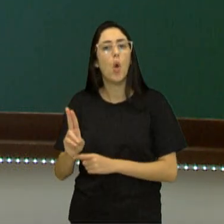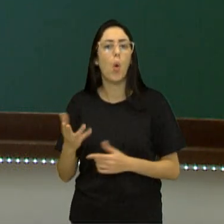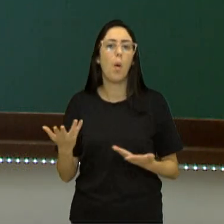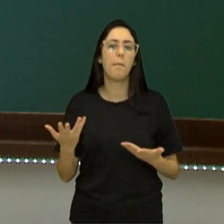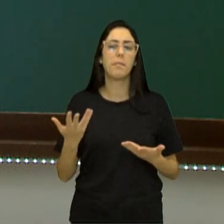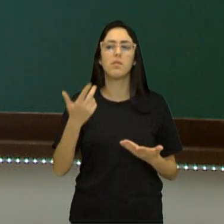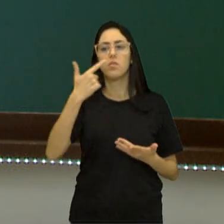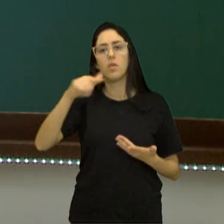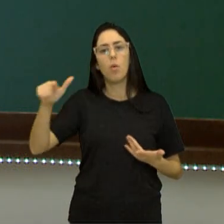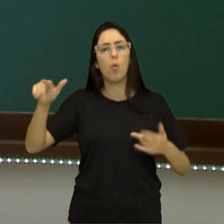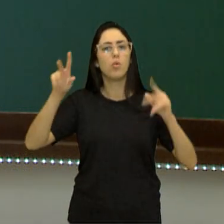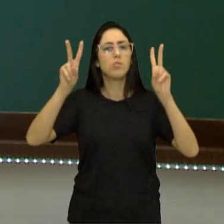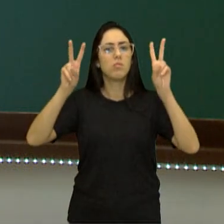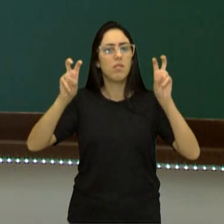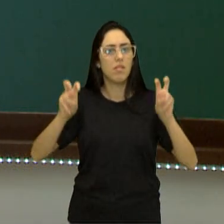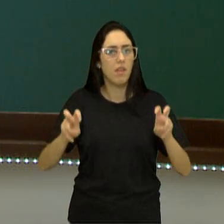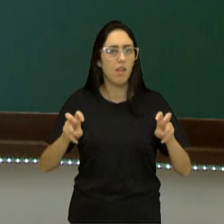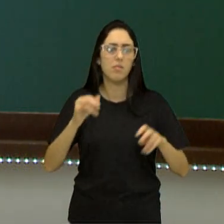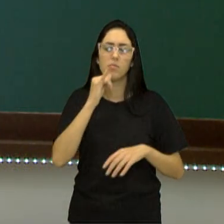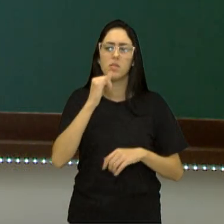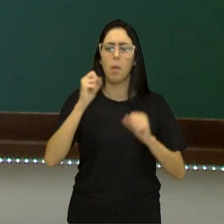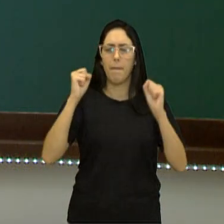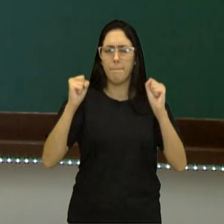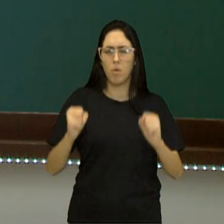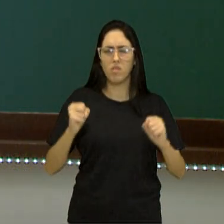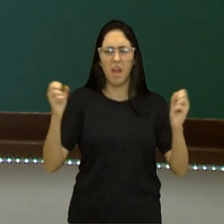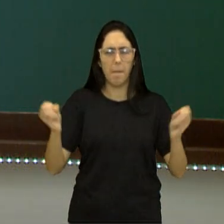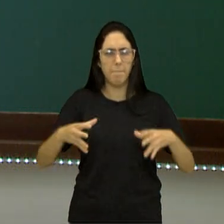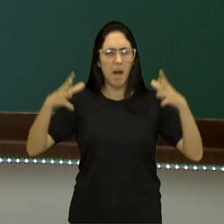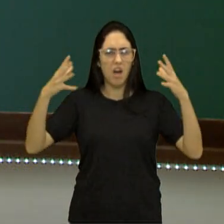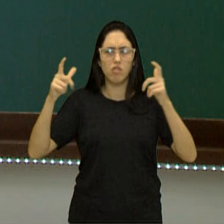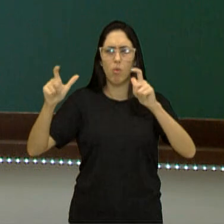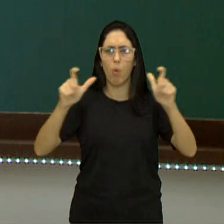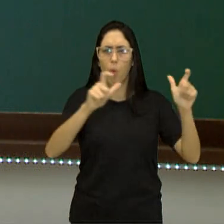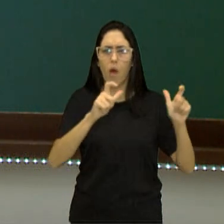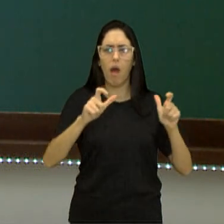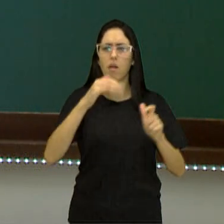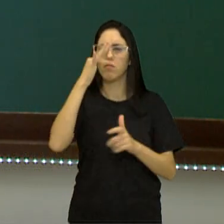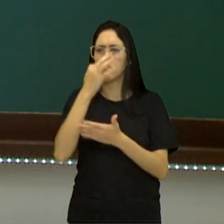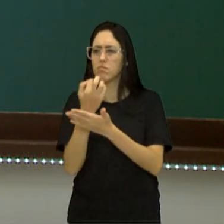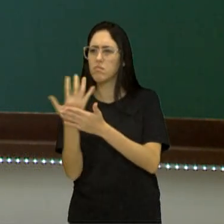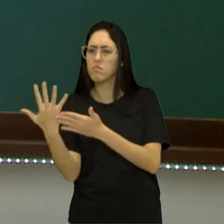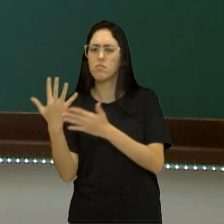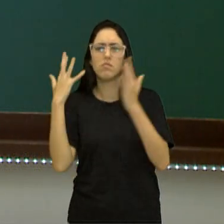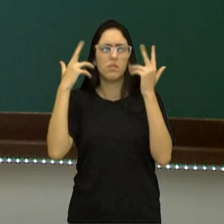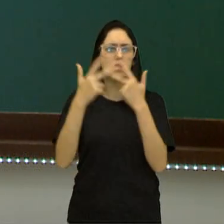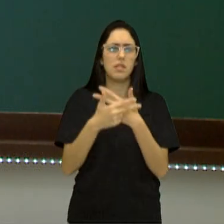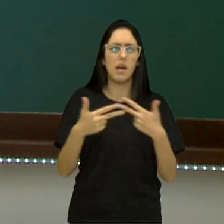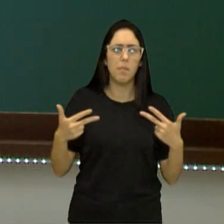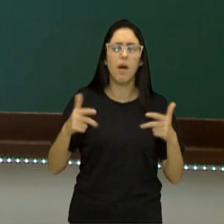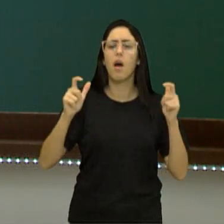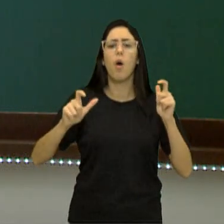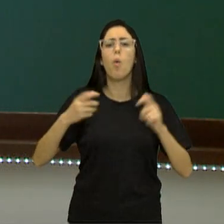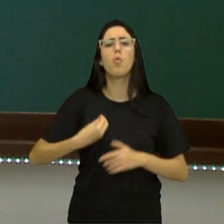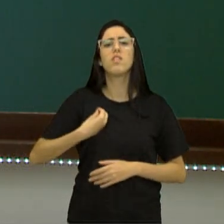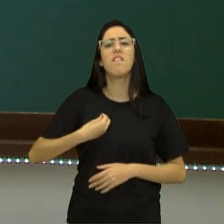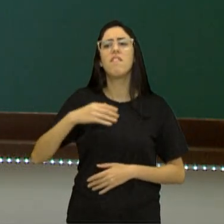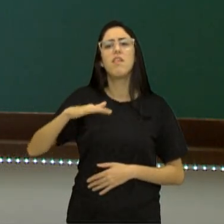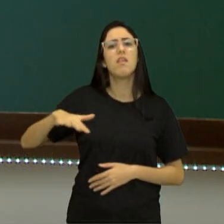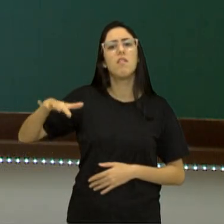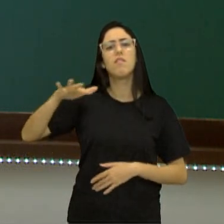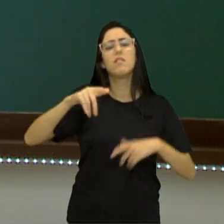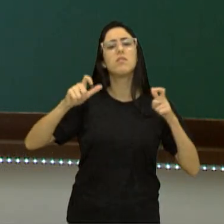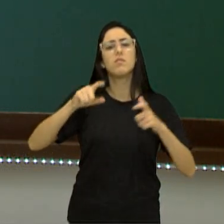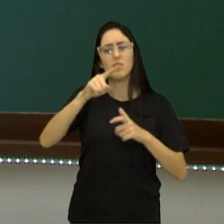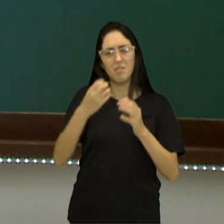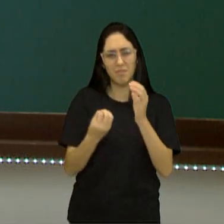outras temáticas que envolvem como poderes mágicos, lugares, fauna, flora. Então, aquele, onde ele vive, esse